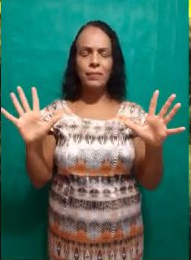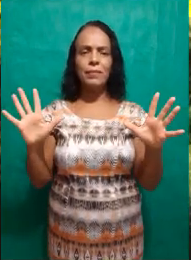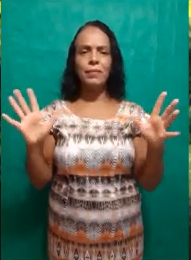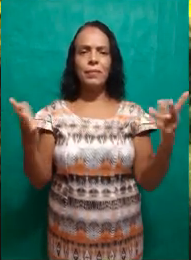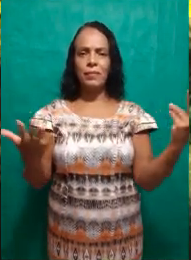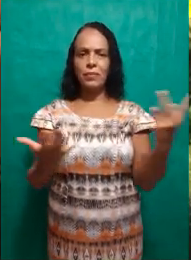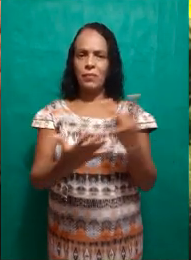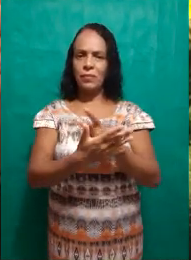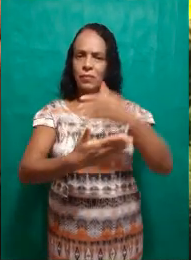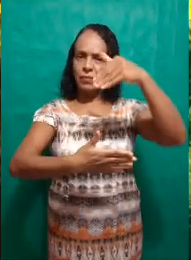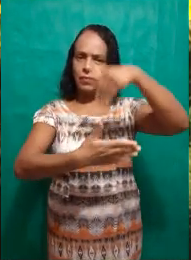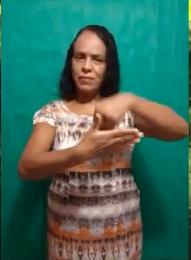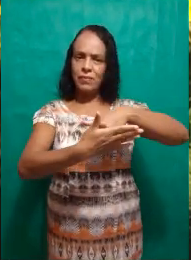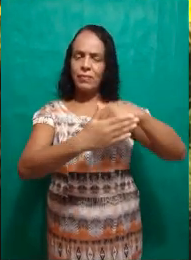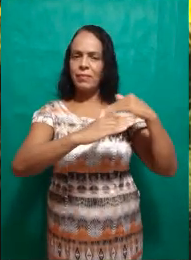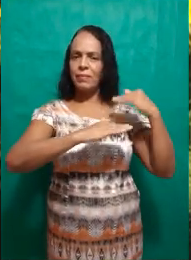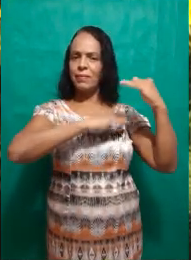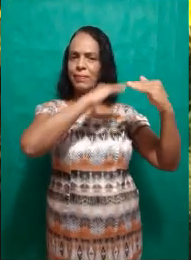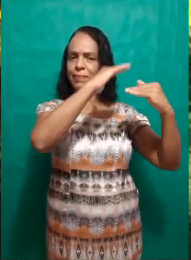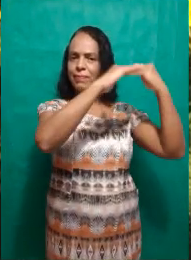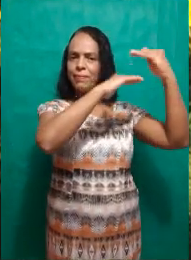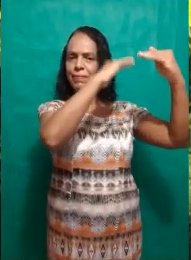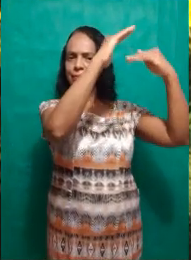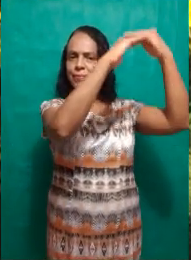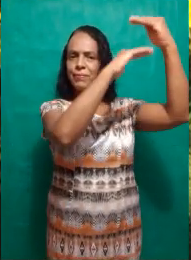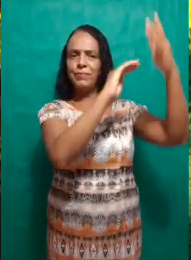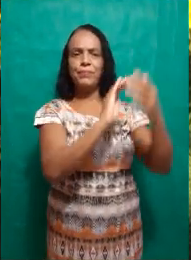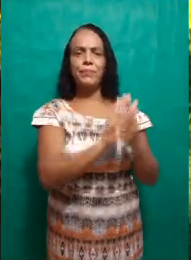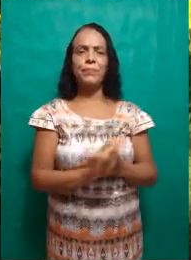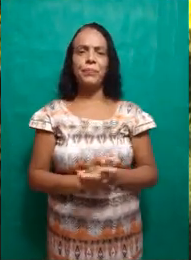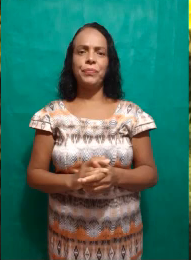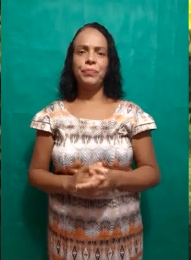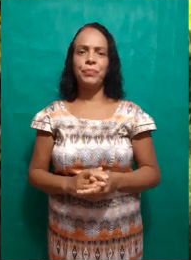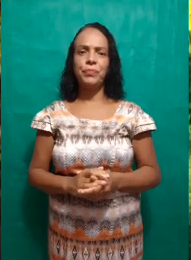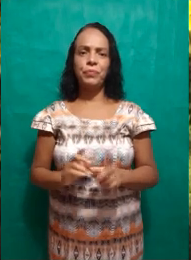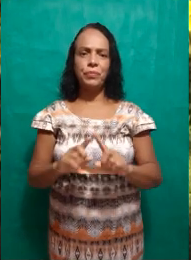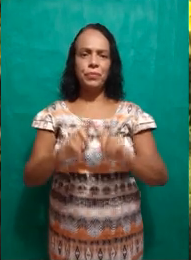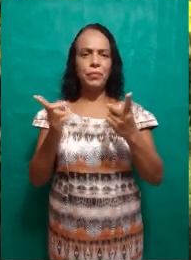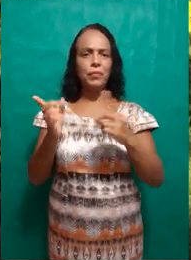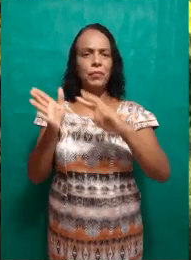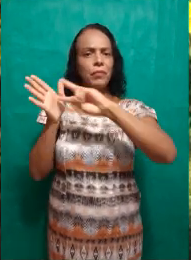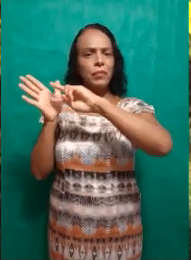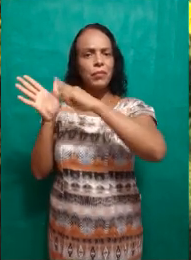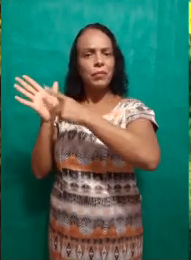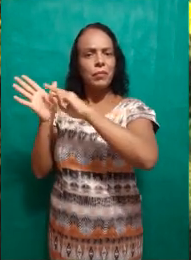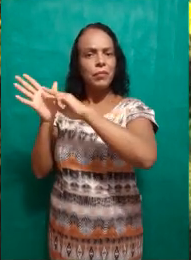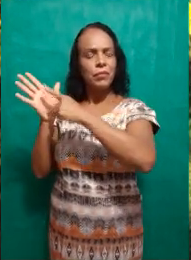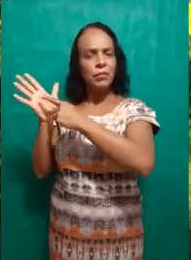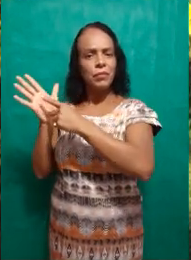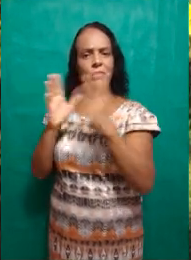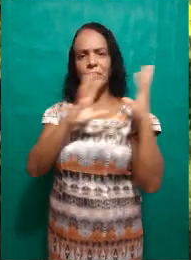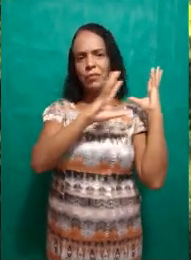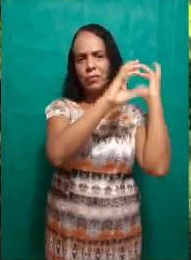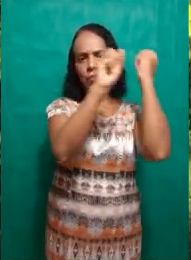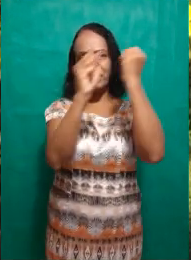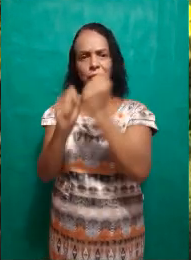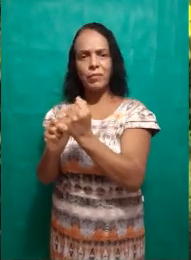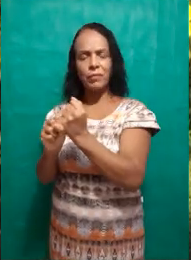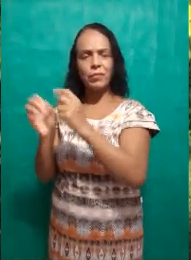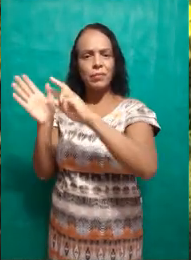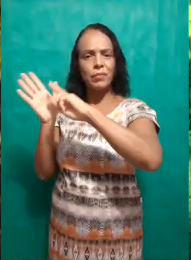dentro da doutrina estava acontecendo, mas simbolicamente trazendo